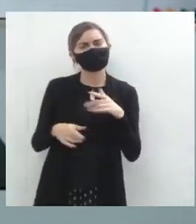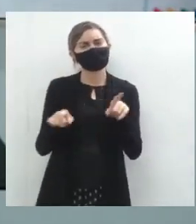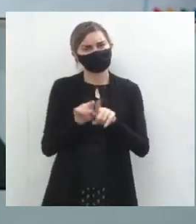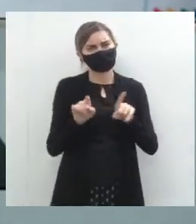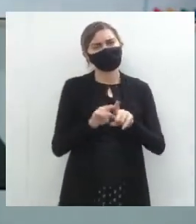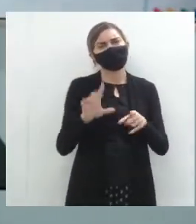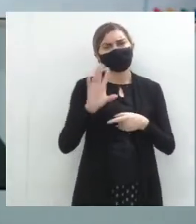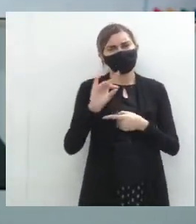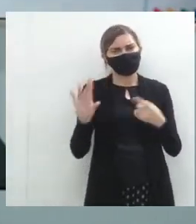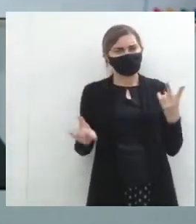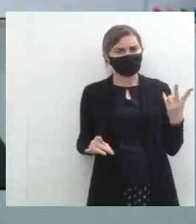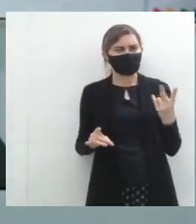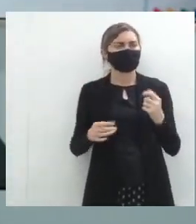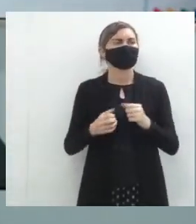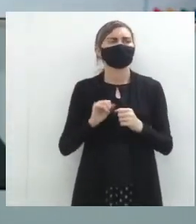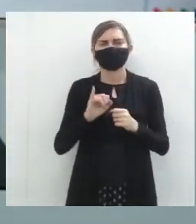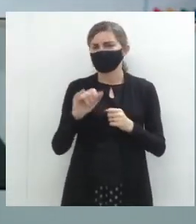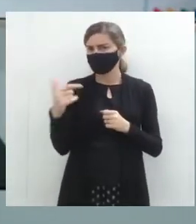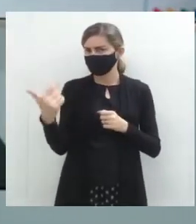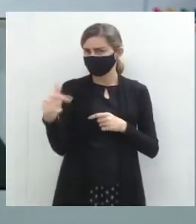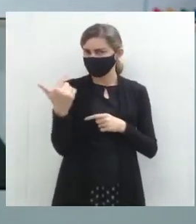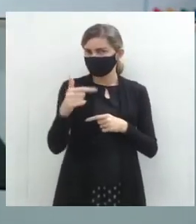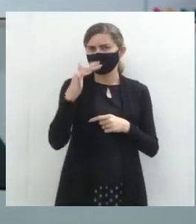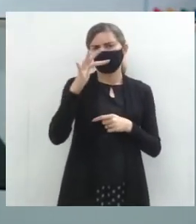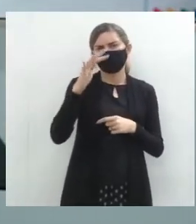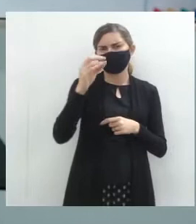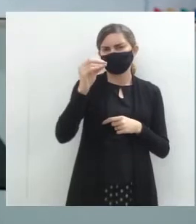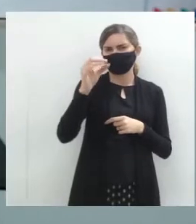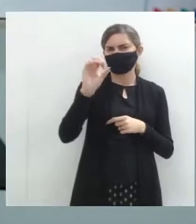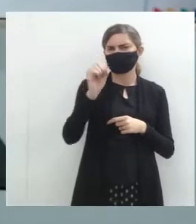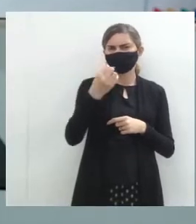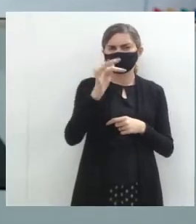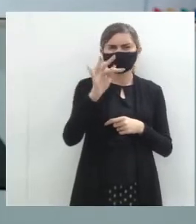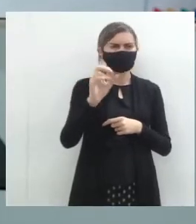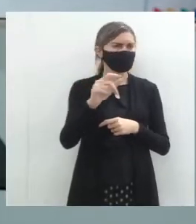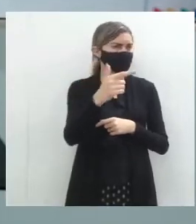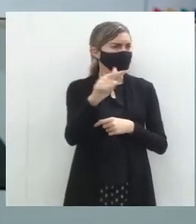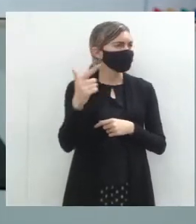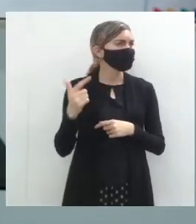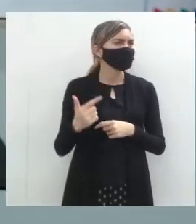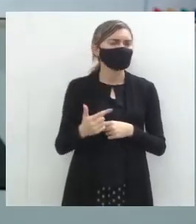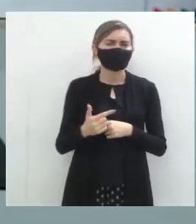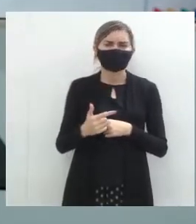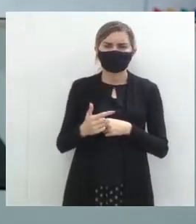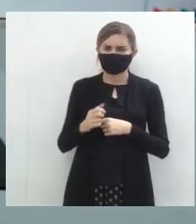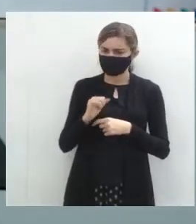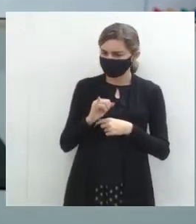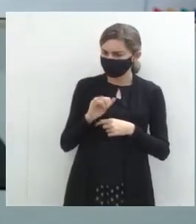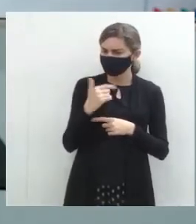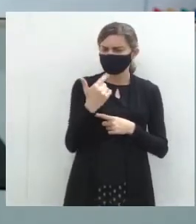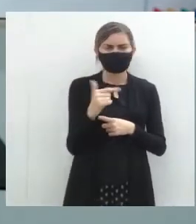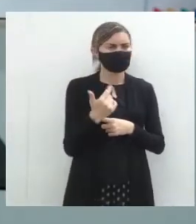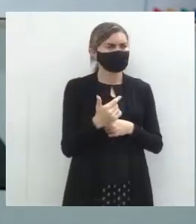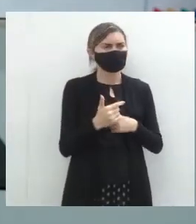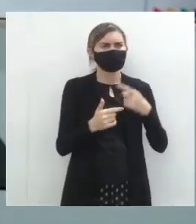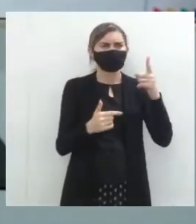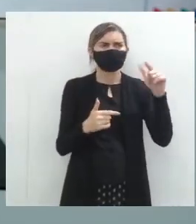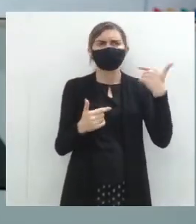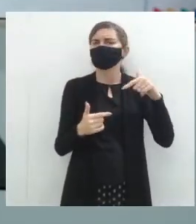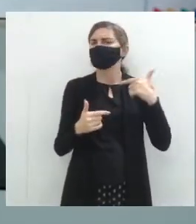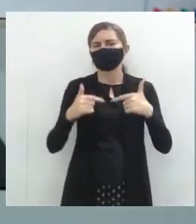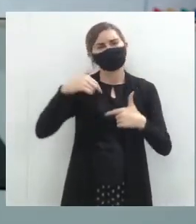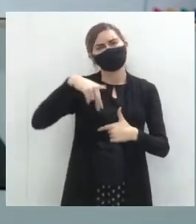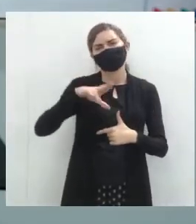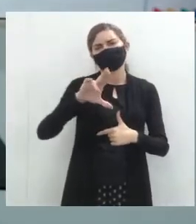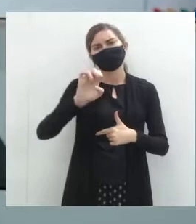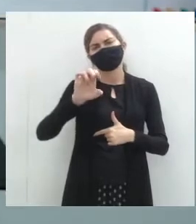detalhe. Se não tiver fósforo, ó, não tem fósforo. Se não tiver fósforo, não tem